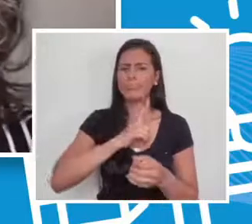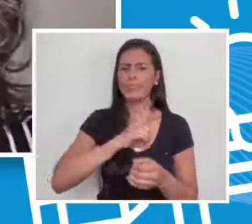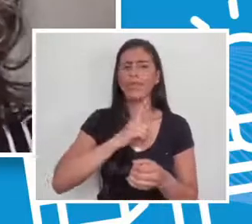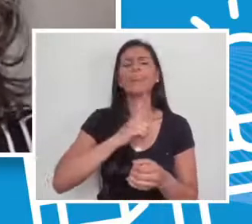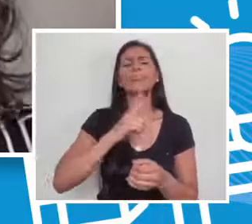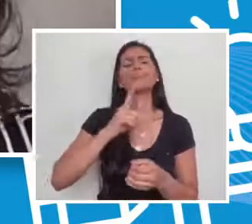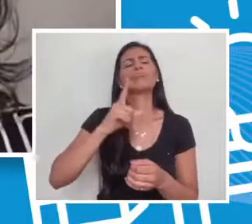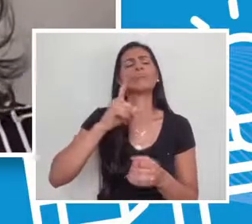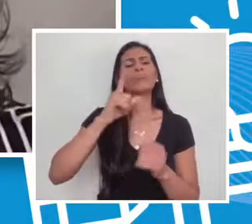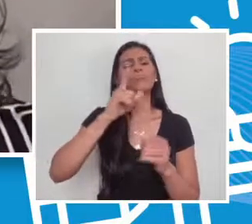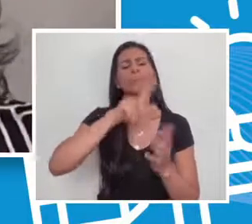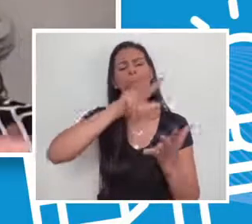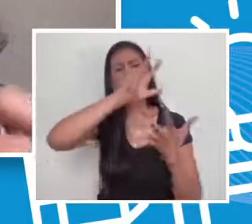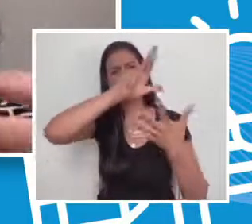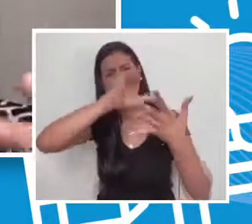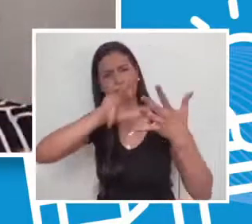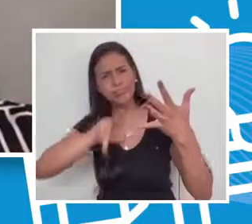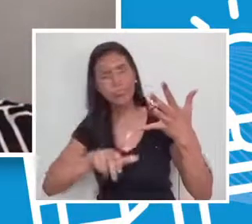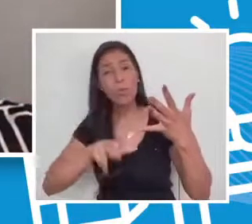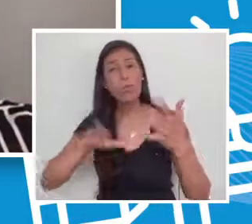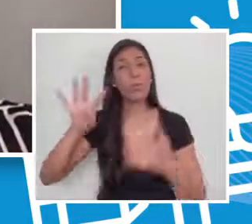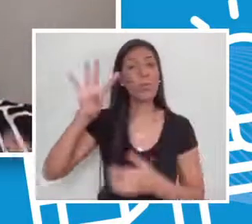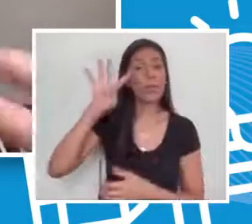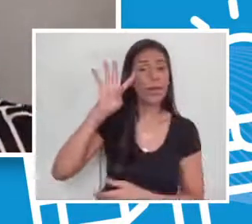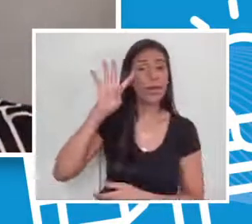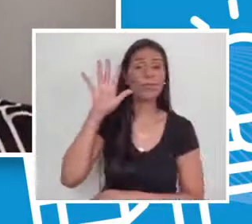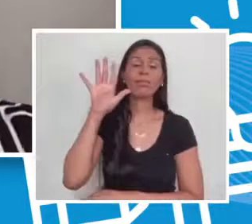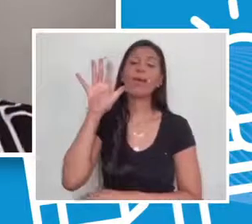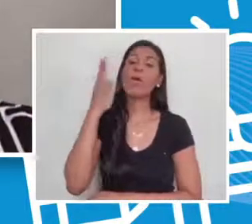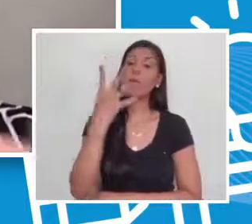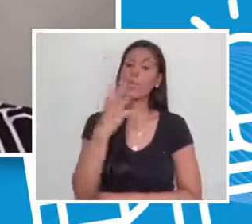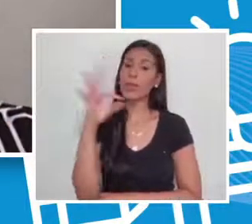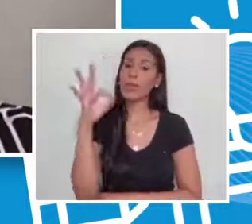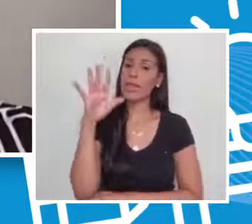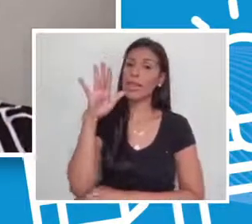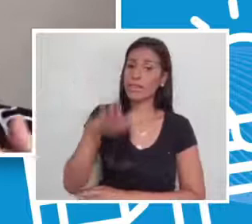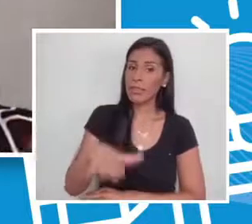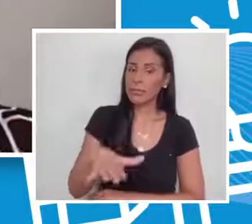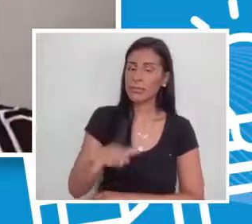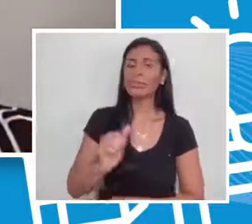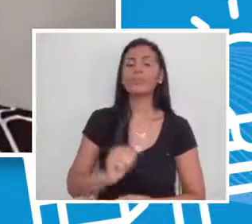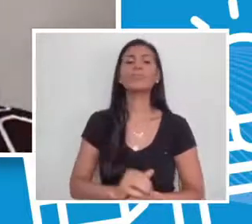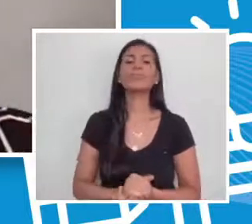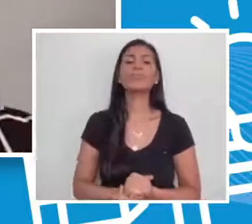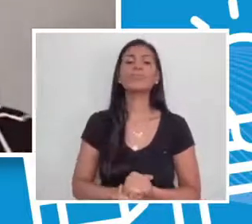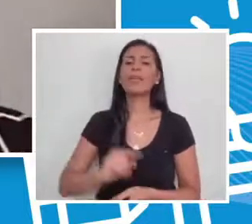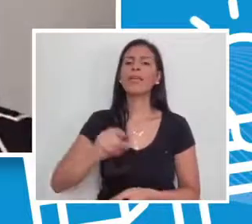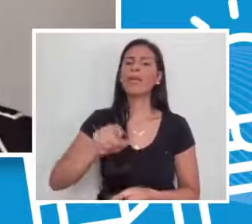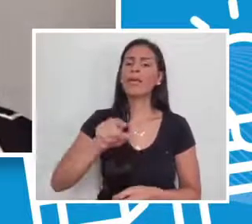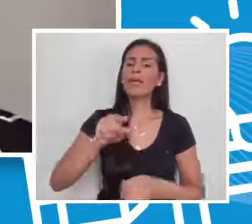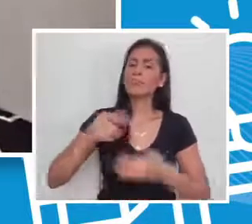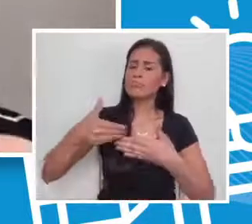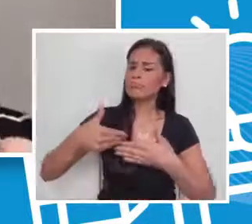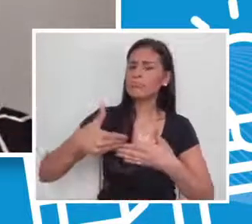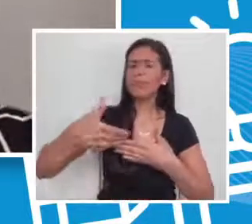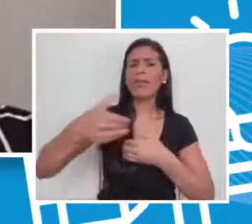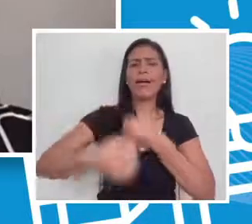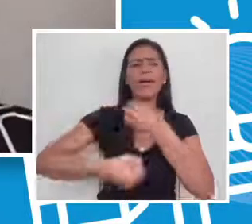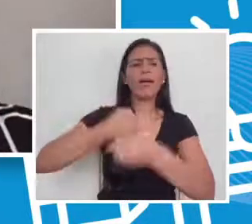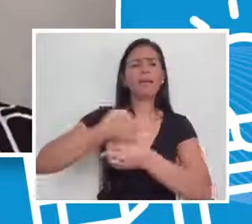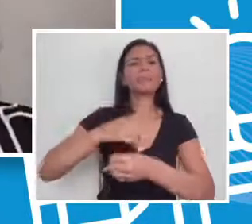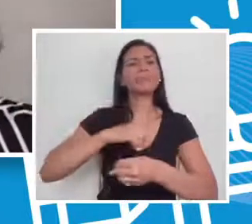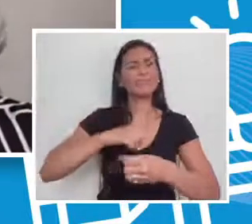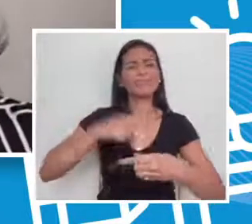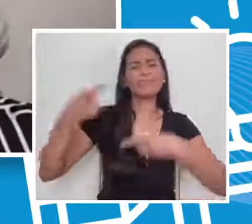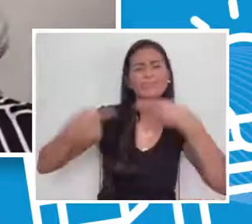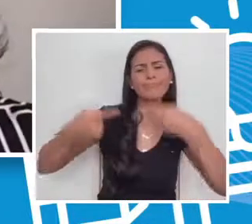às 16h, e ele vai aprofundar discussões durante o ano aí. Então,